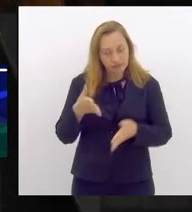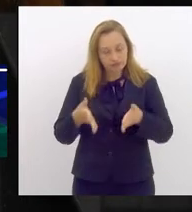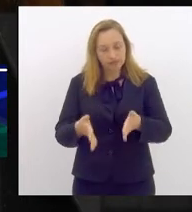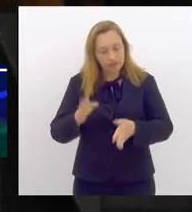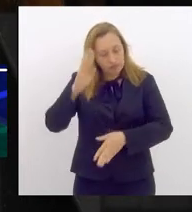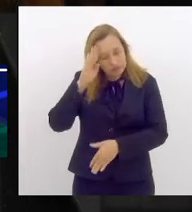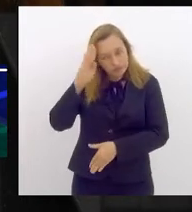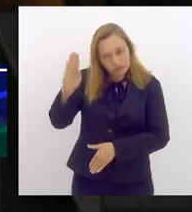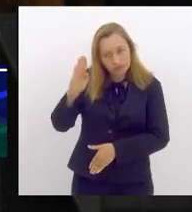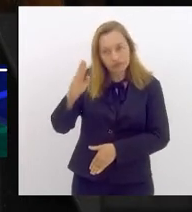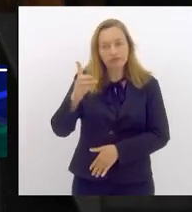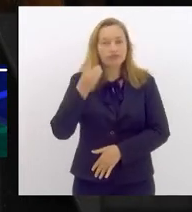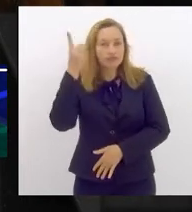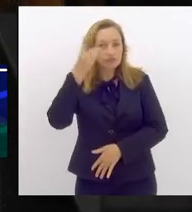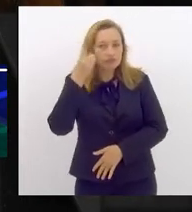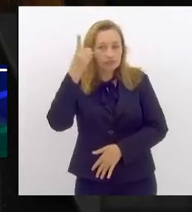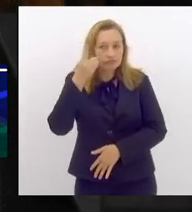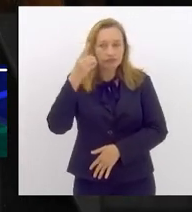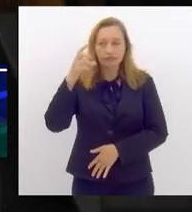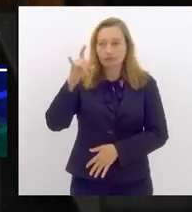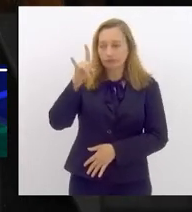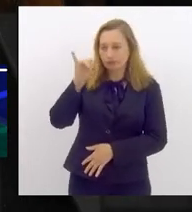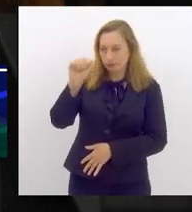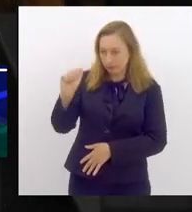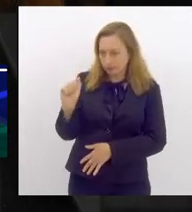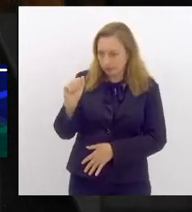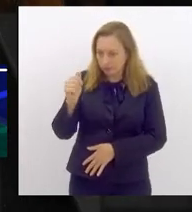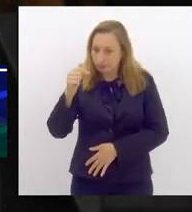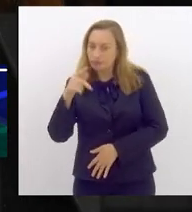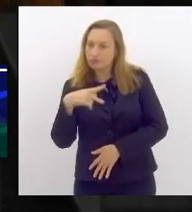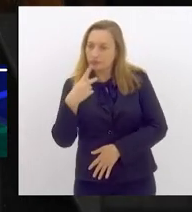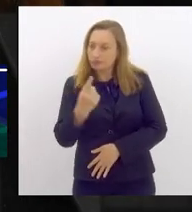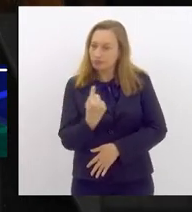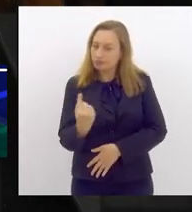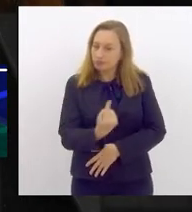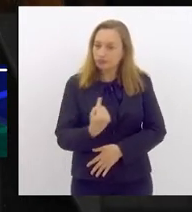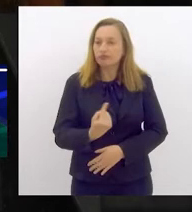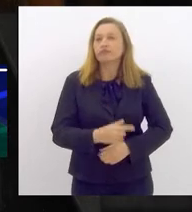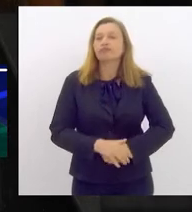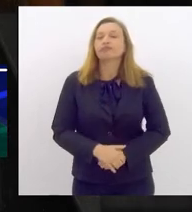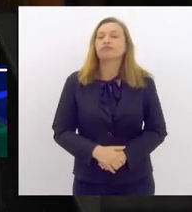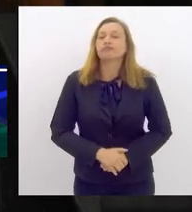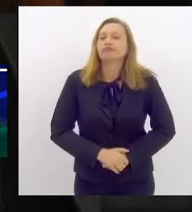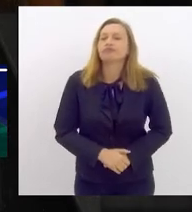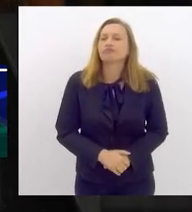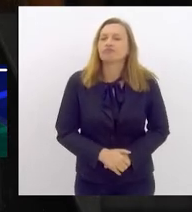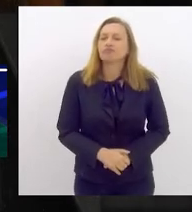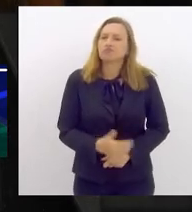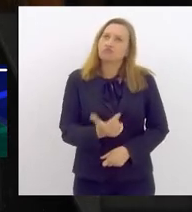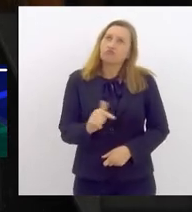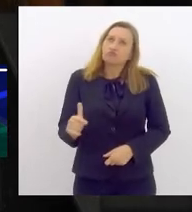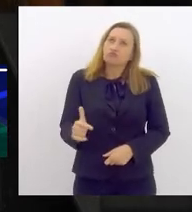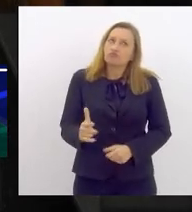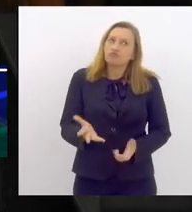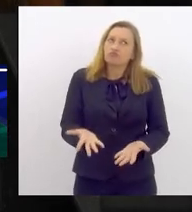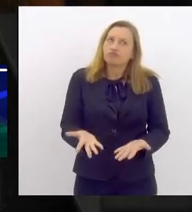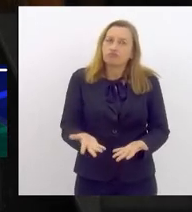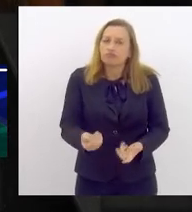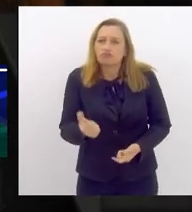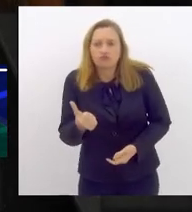Central Deputado a Célia Jordão aqui é da nossa fala praticamente não tivemos